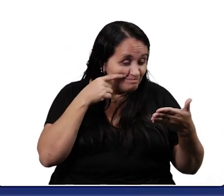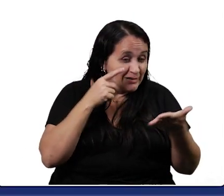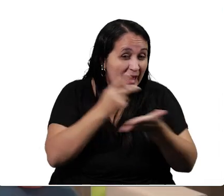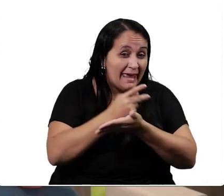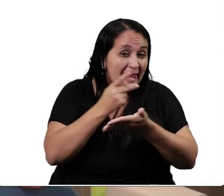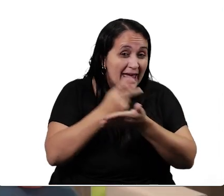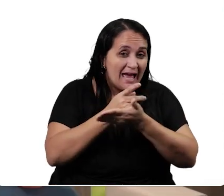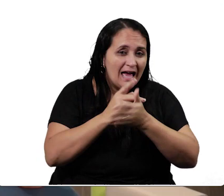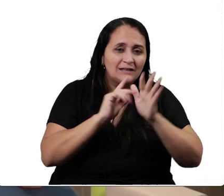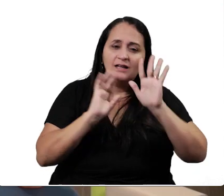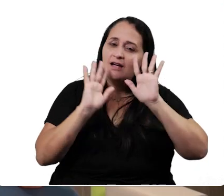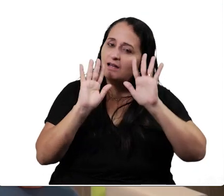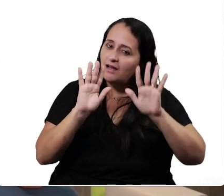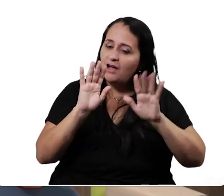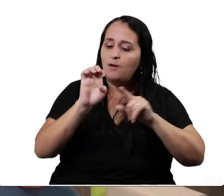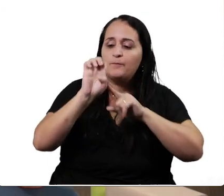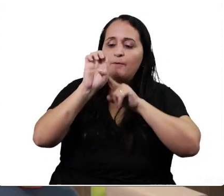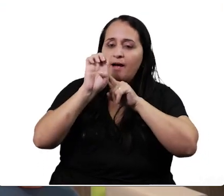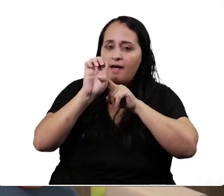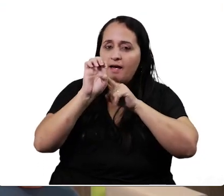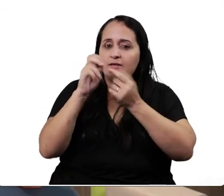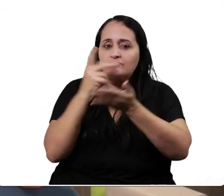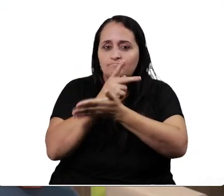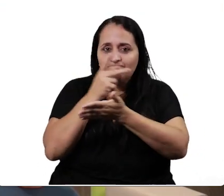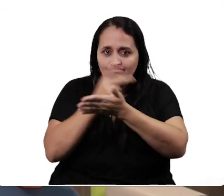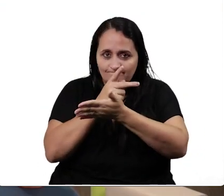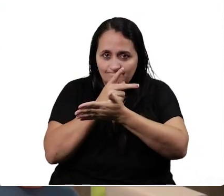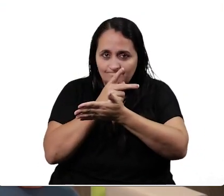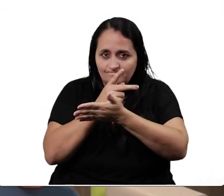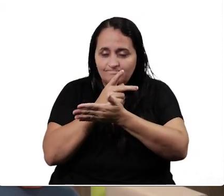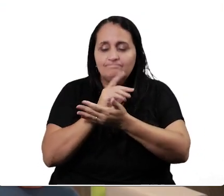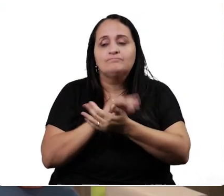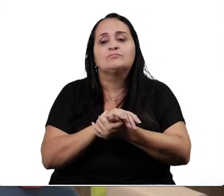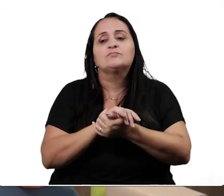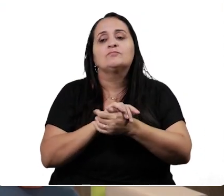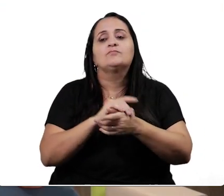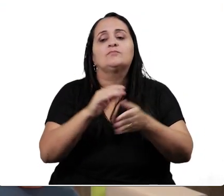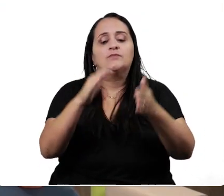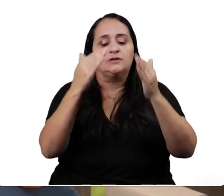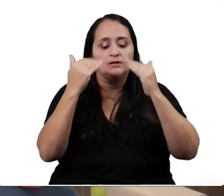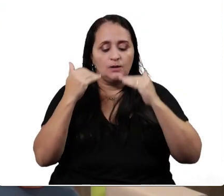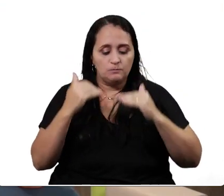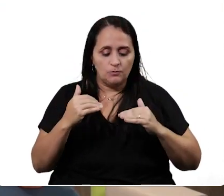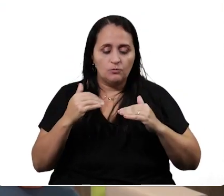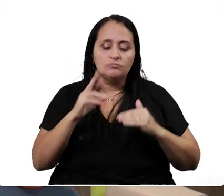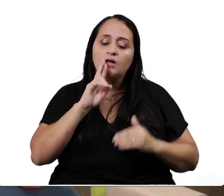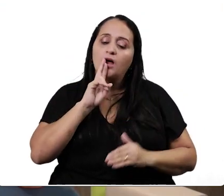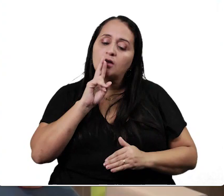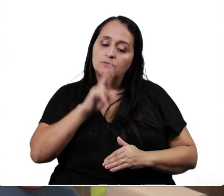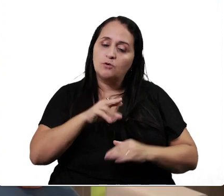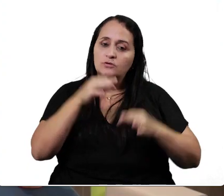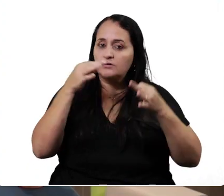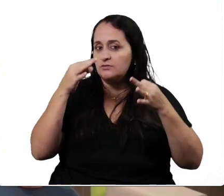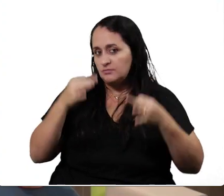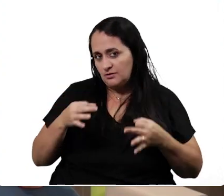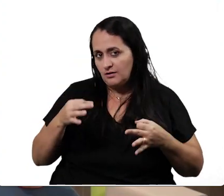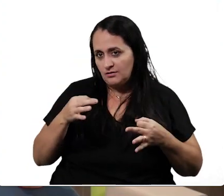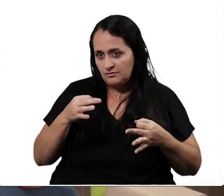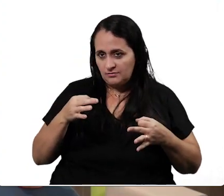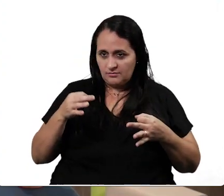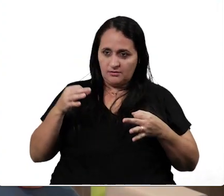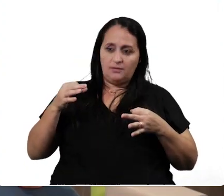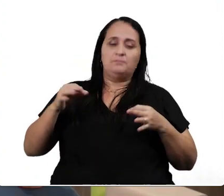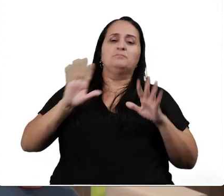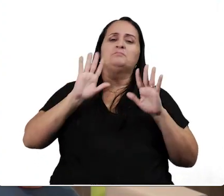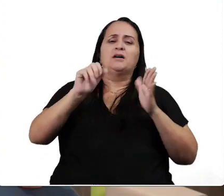ou seja, bota o ezinho do lado, porque você optou pela errada, e coloca a resposta certa do